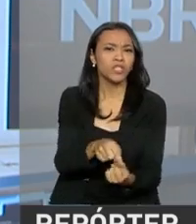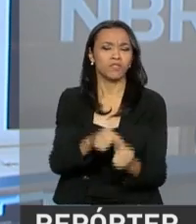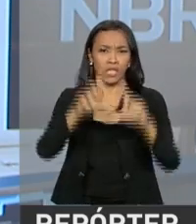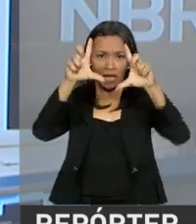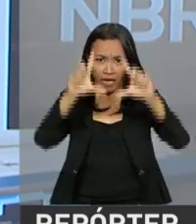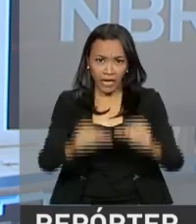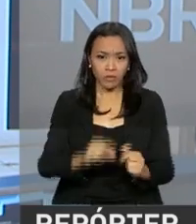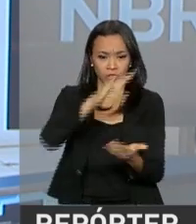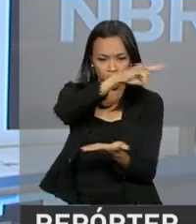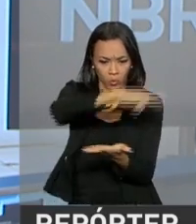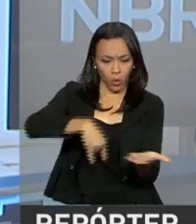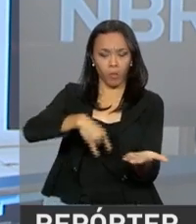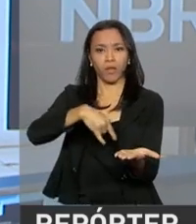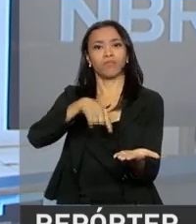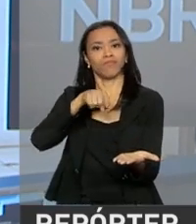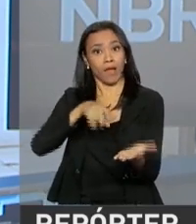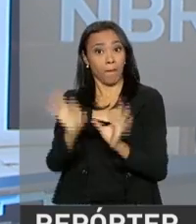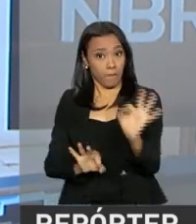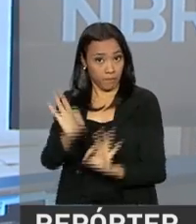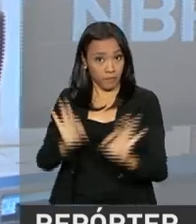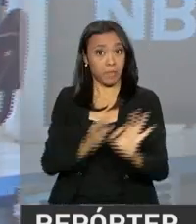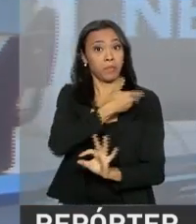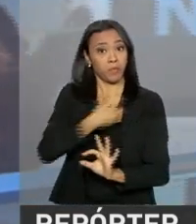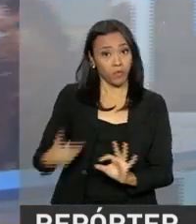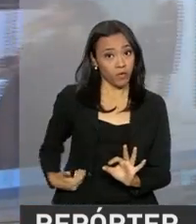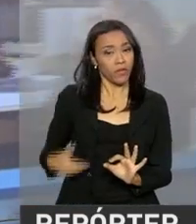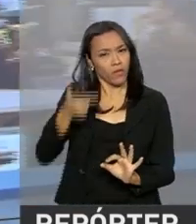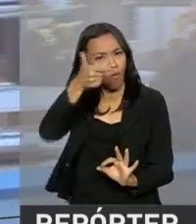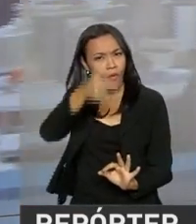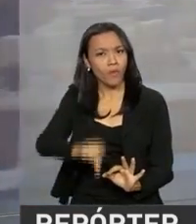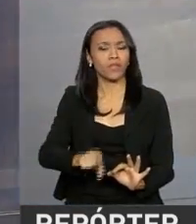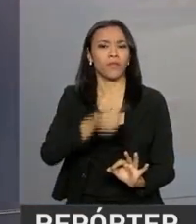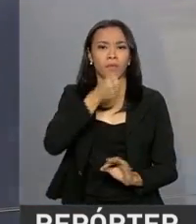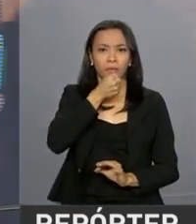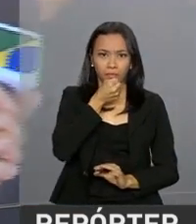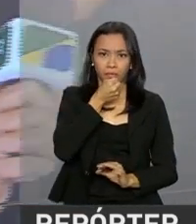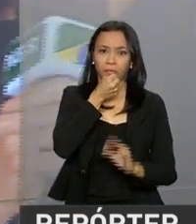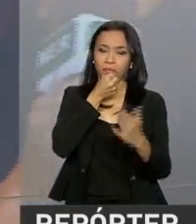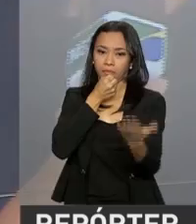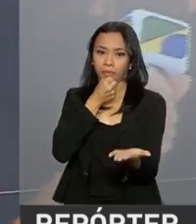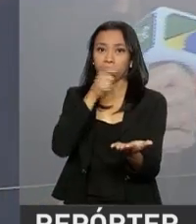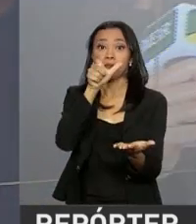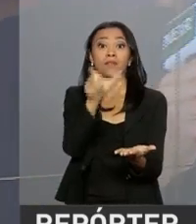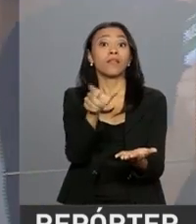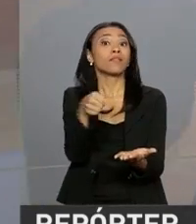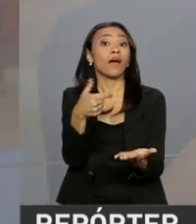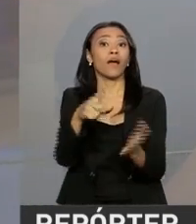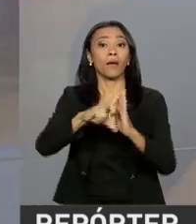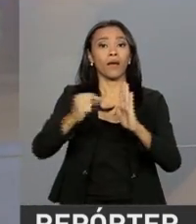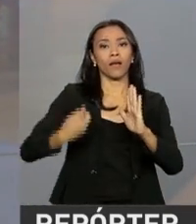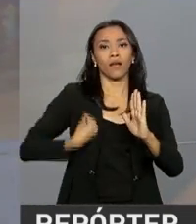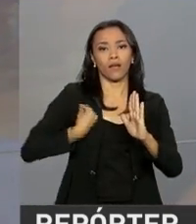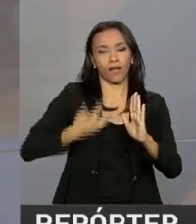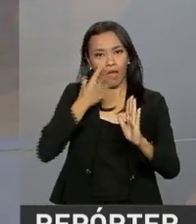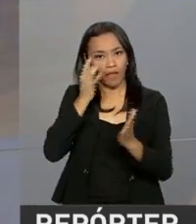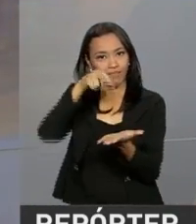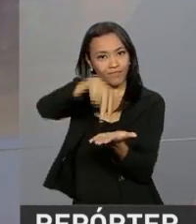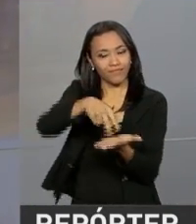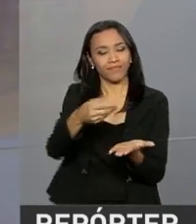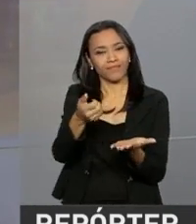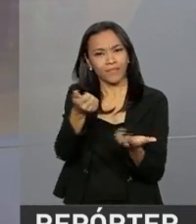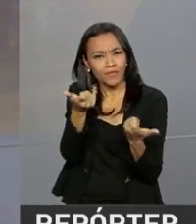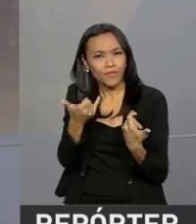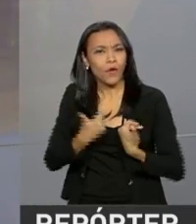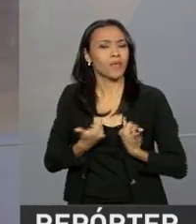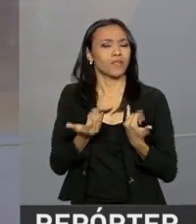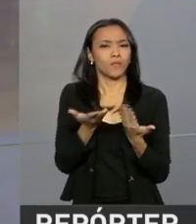desburocratização está sendo preparado pelo governo. Vamos mais uma vez conversar com a repórter Paola Diorte, que está lá no Palácio Planalto, tem as informações para a gente.